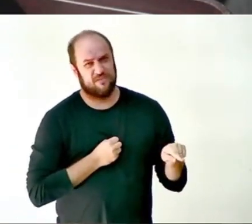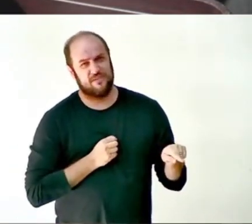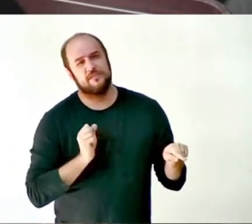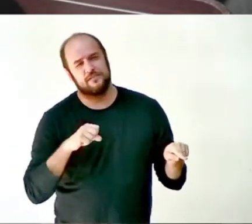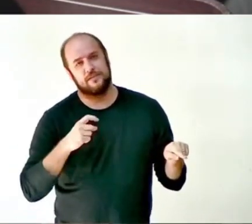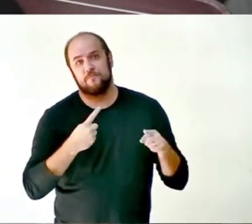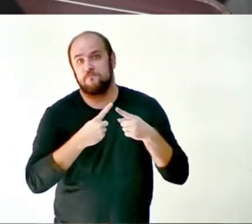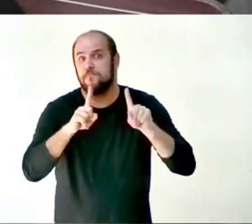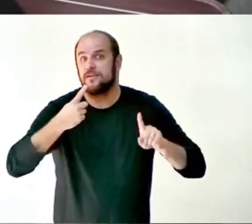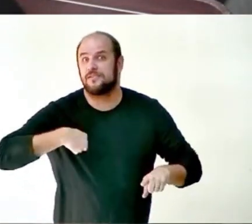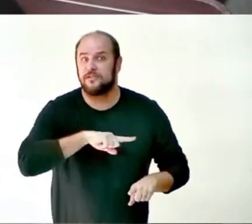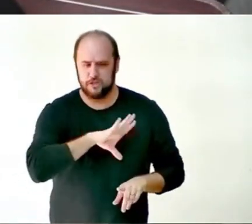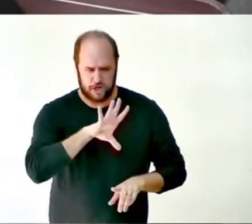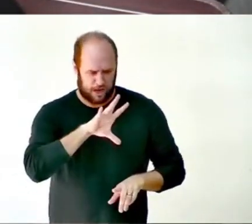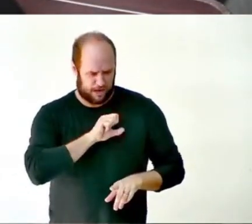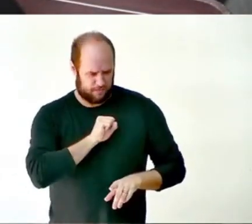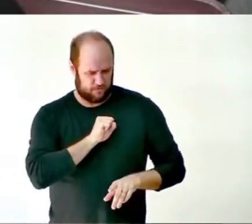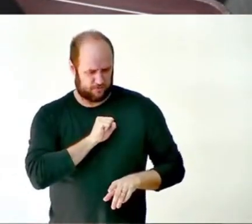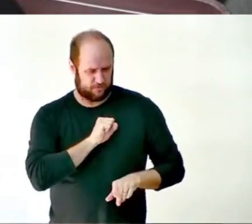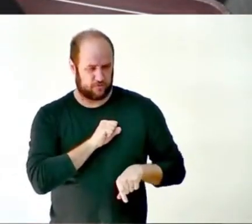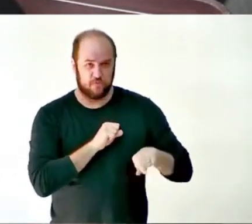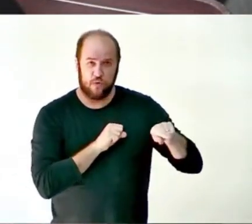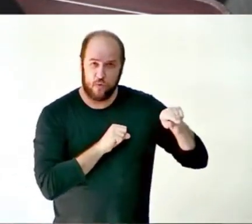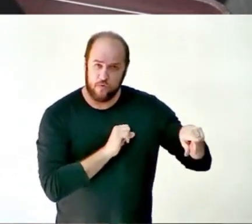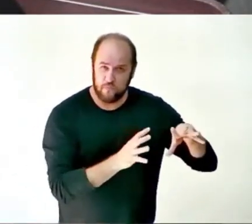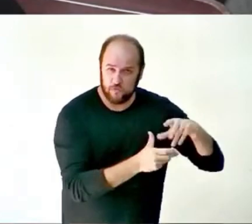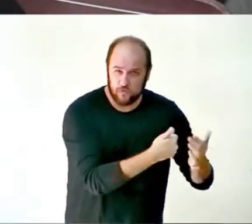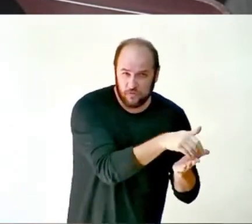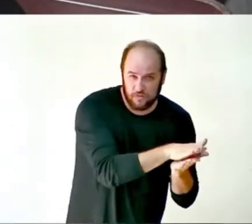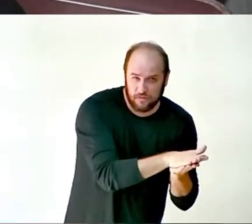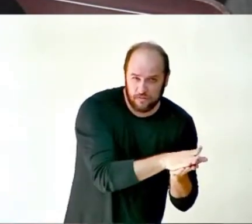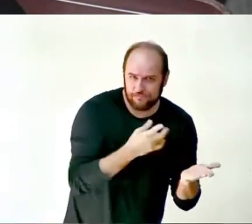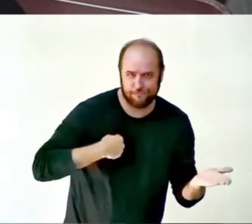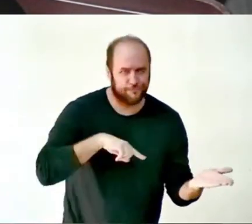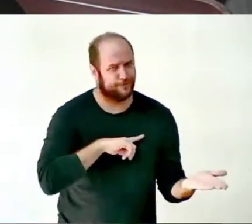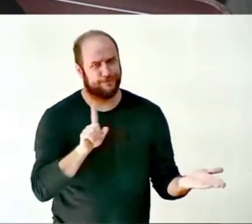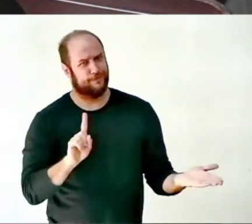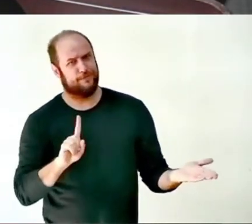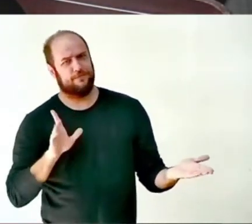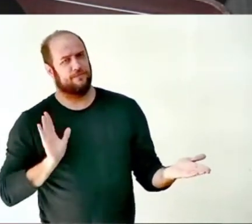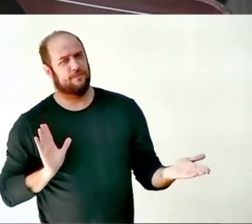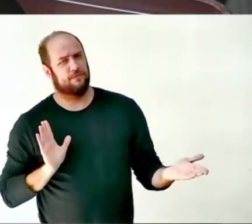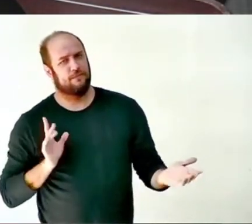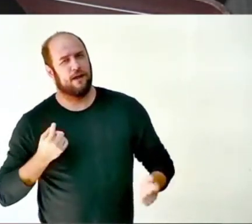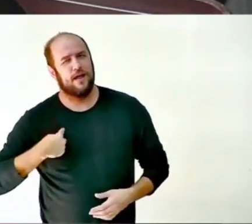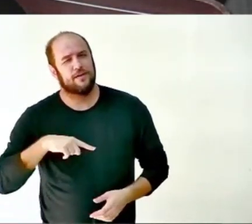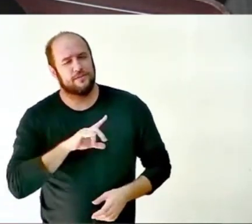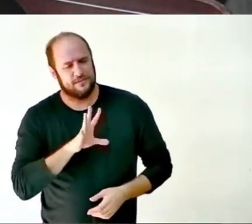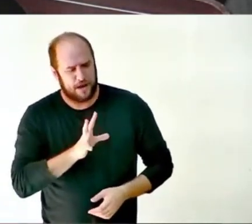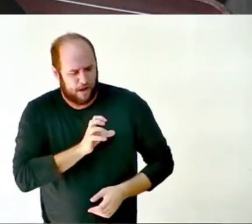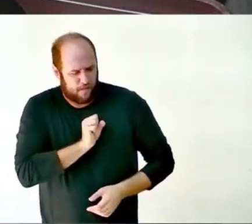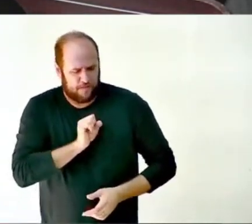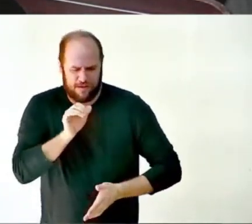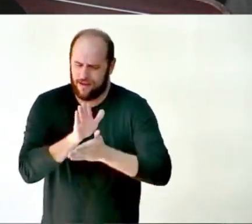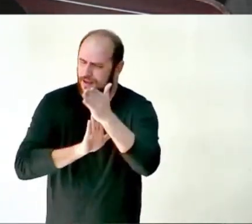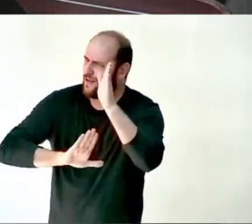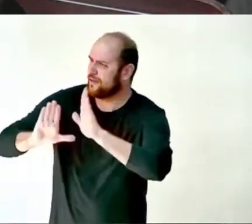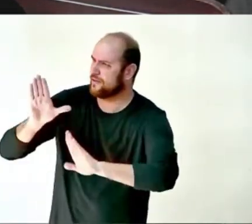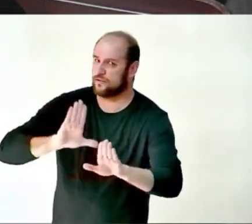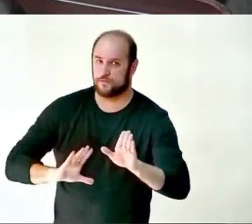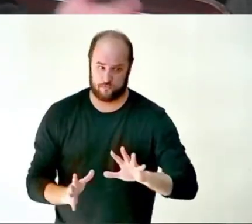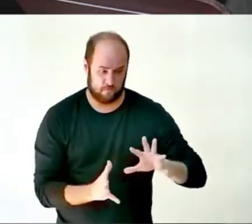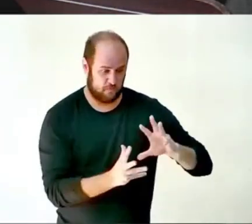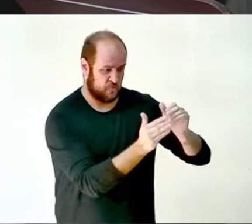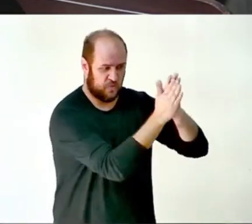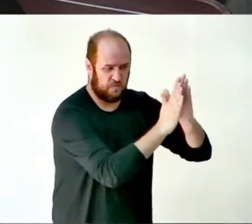amor. O mundo é cheio de vingança? É, mas nós não. Nós somos cheios de adoração. O mundo tem